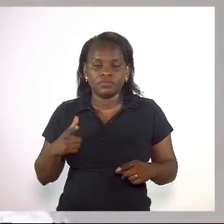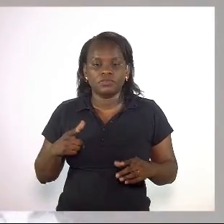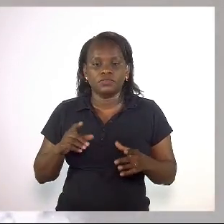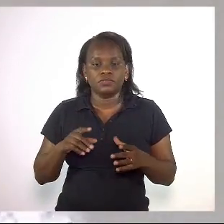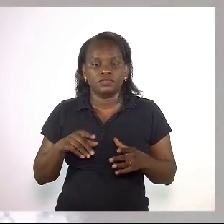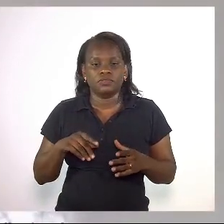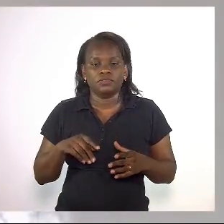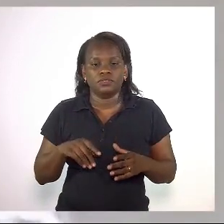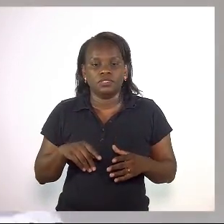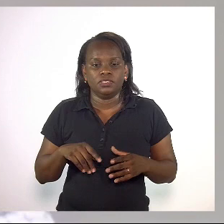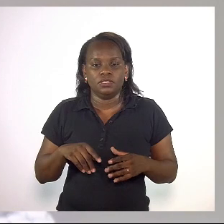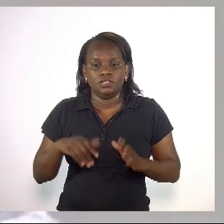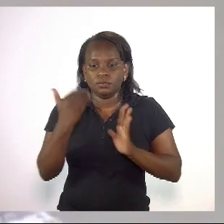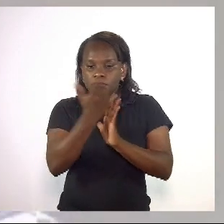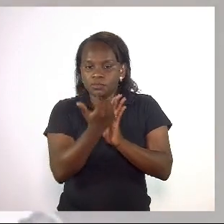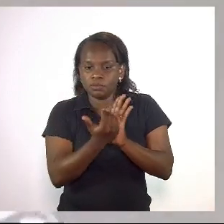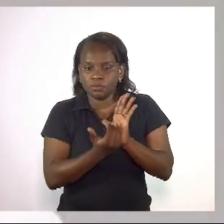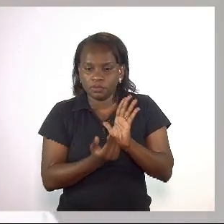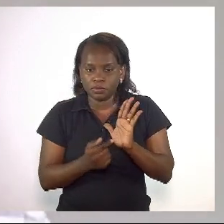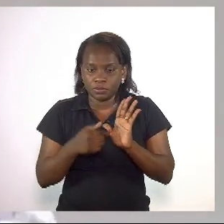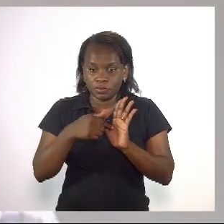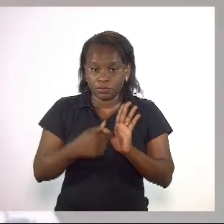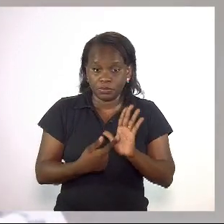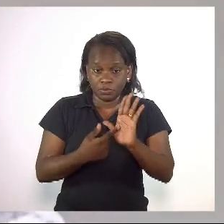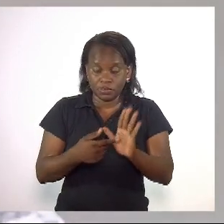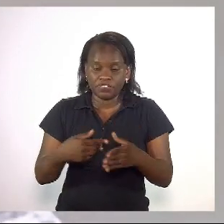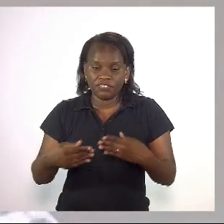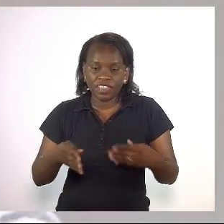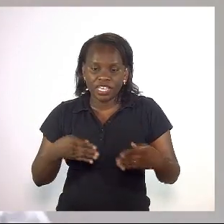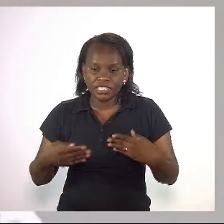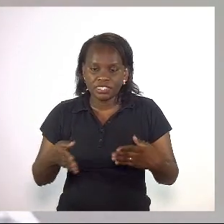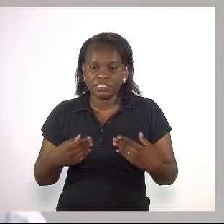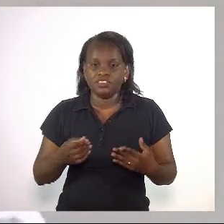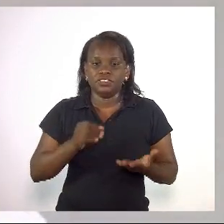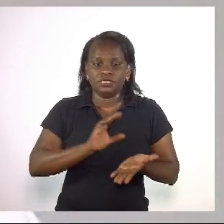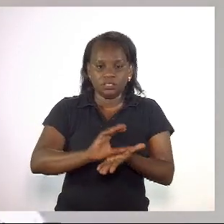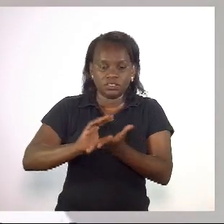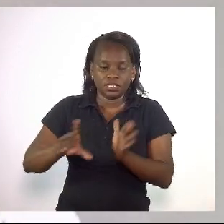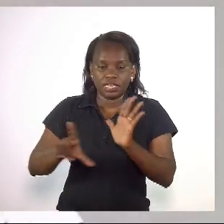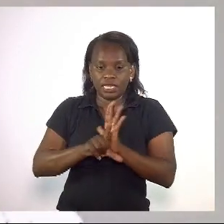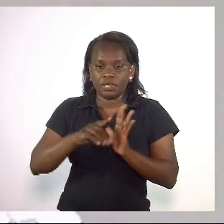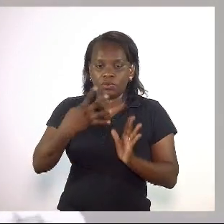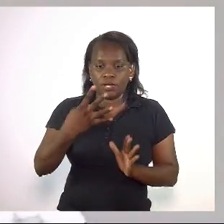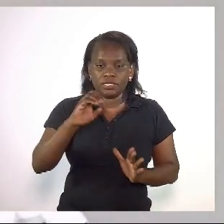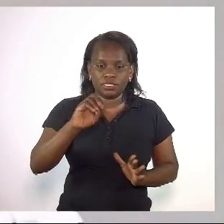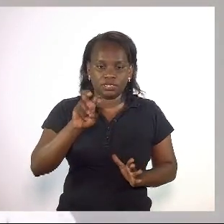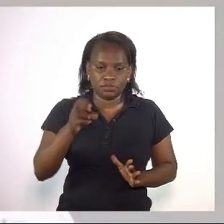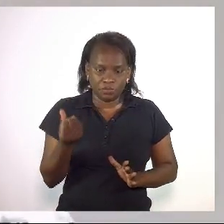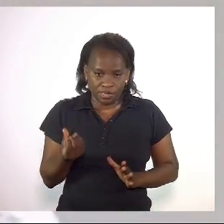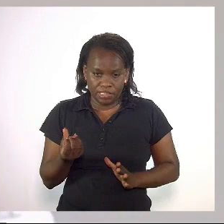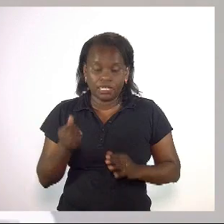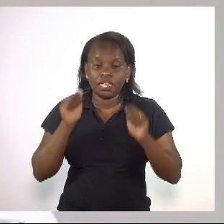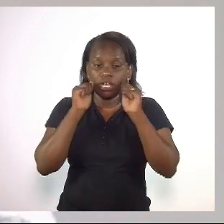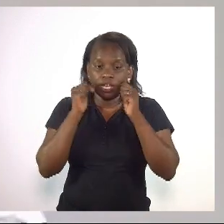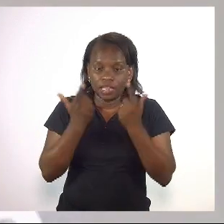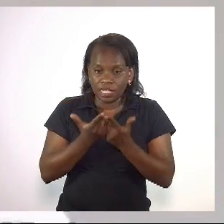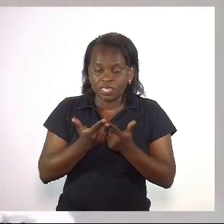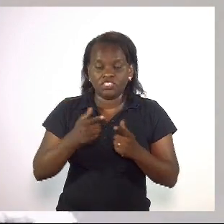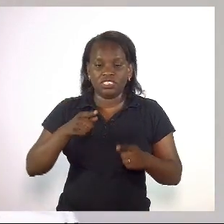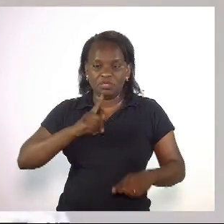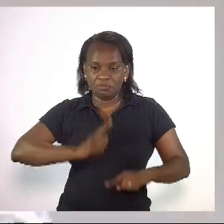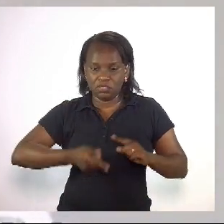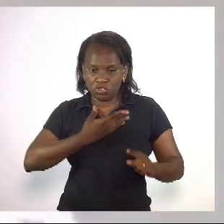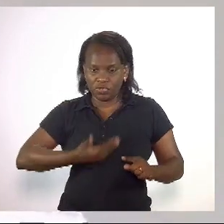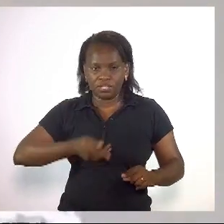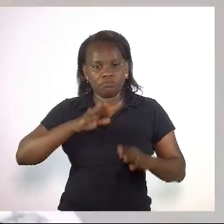deixar a lista exaustiva flexível das destinações da Lei 4.056, a LERJ derrubou esse veto.